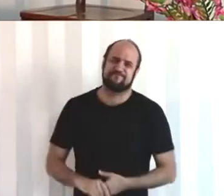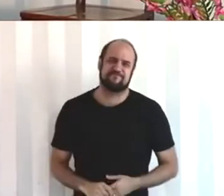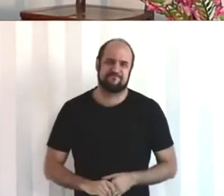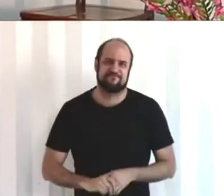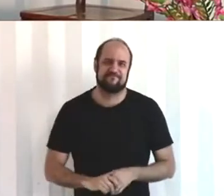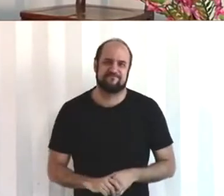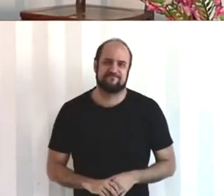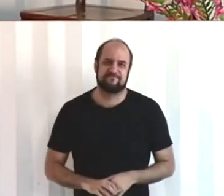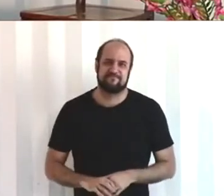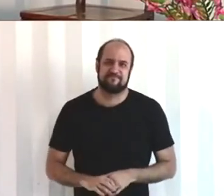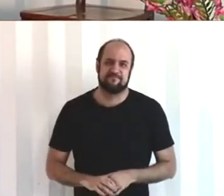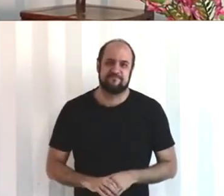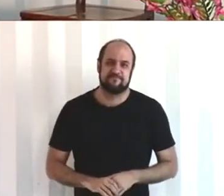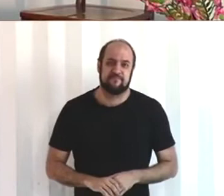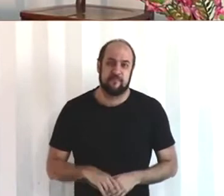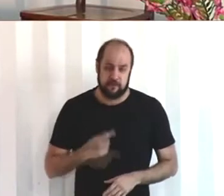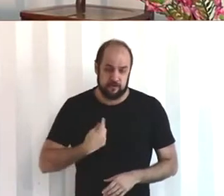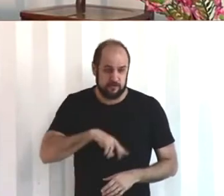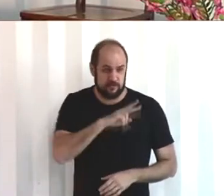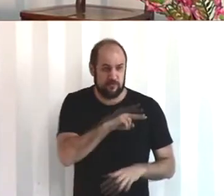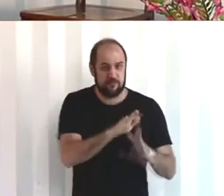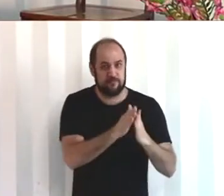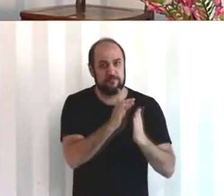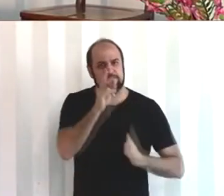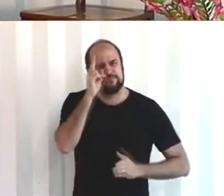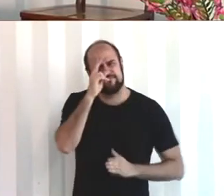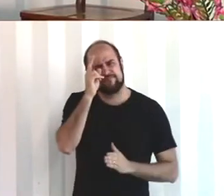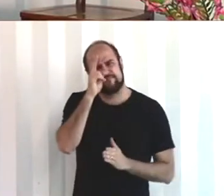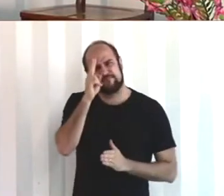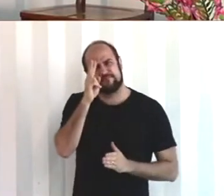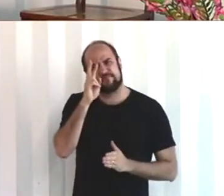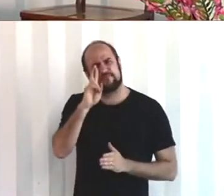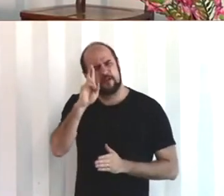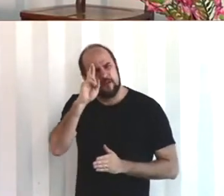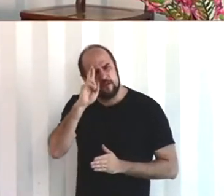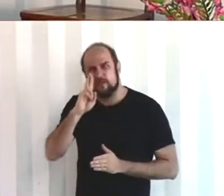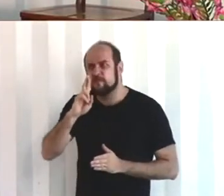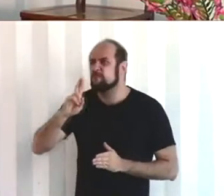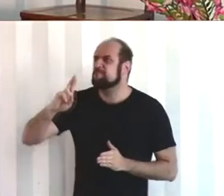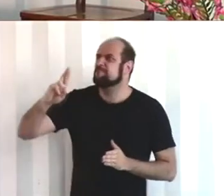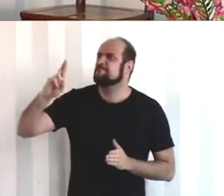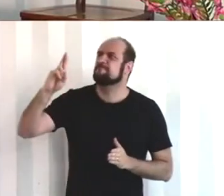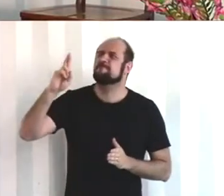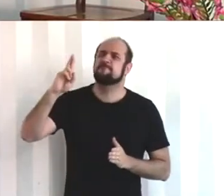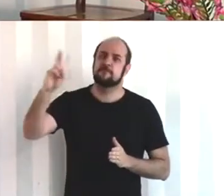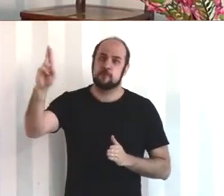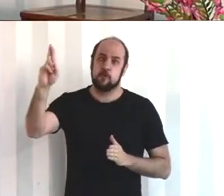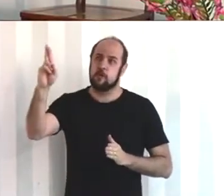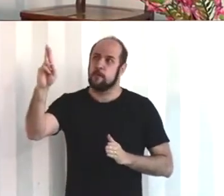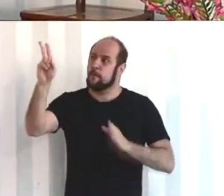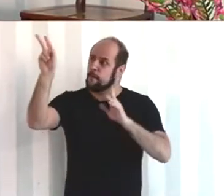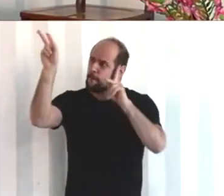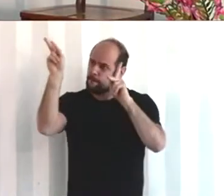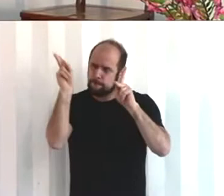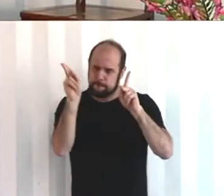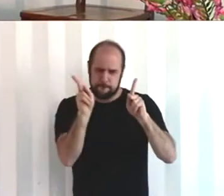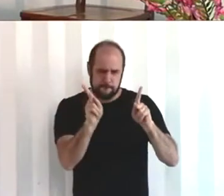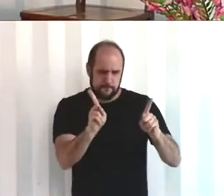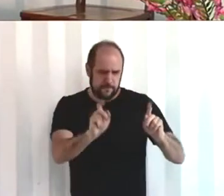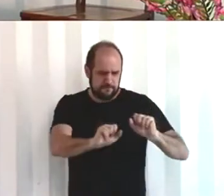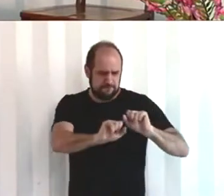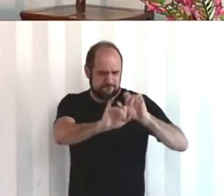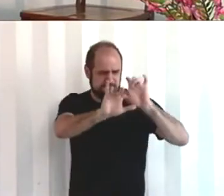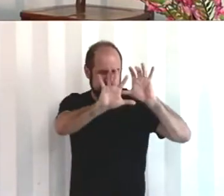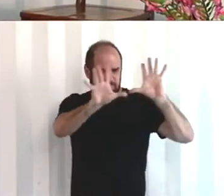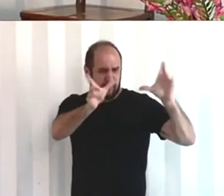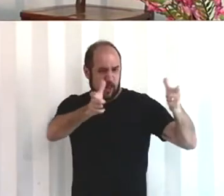então, meus irmãos, nos faz lembrar que a majestade do Senhor é que faz o lugar tornar singular. O que é que torna esse momento